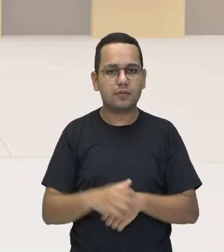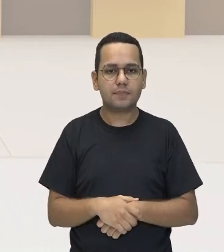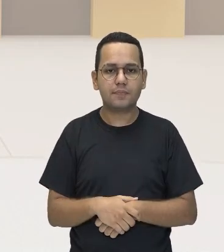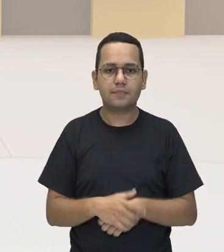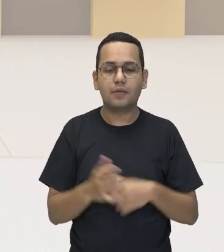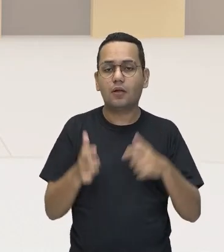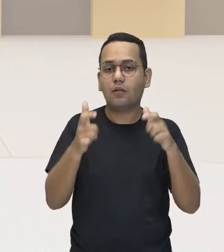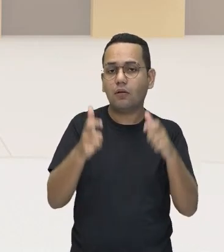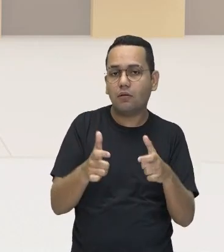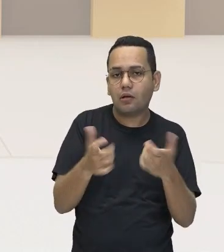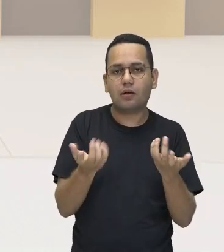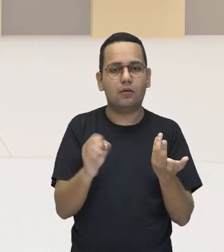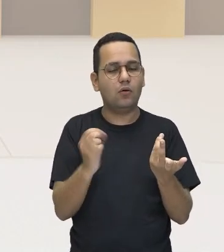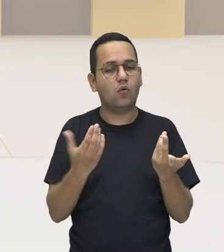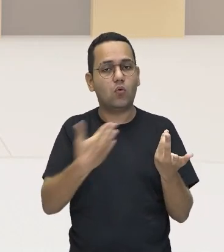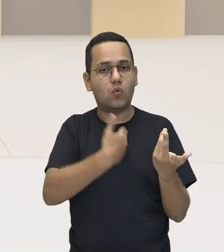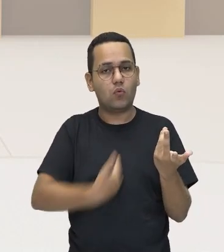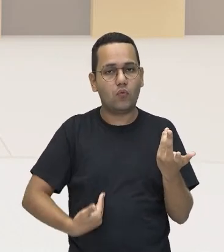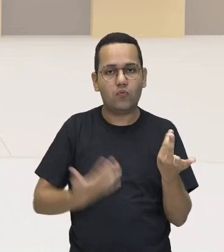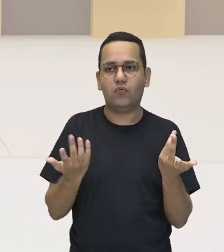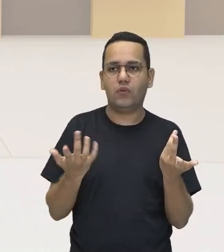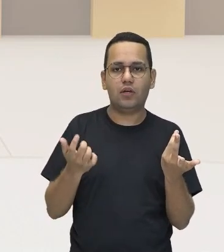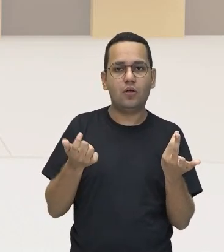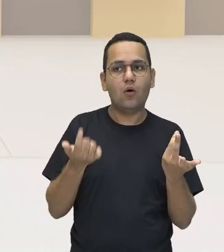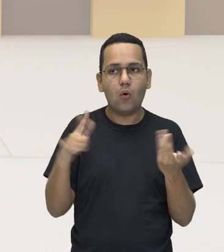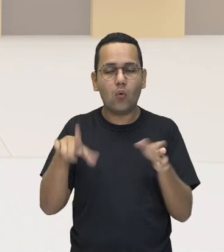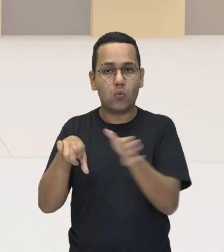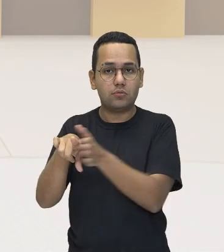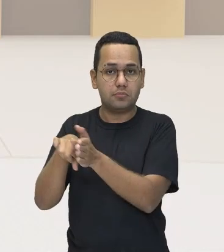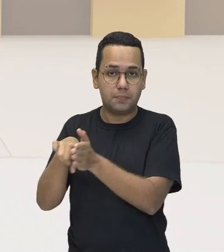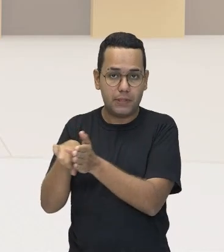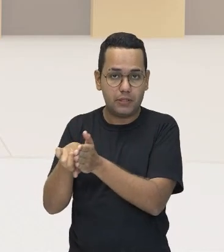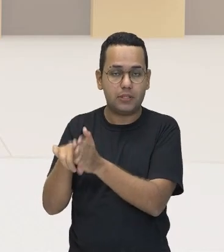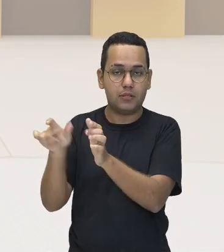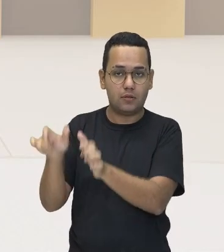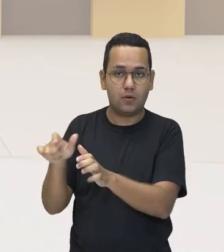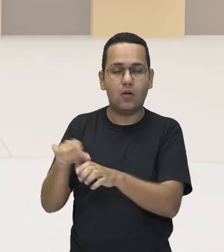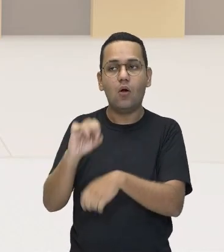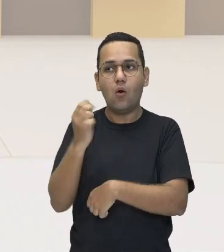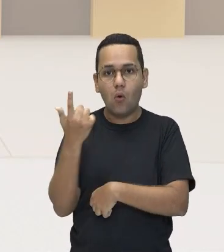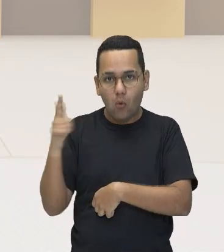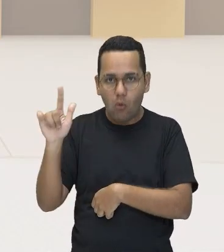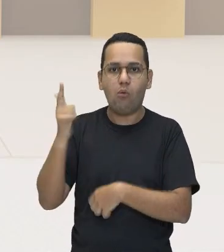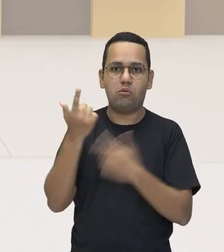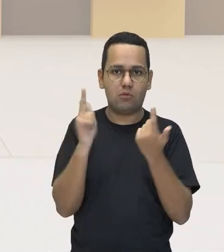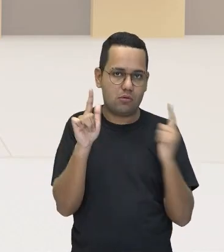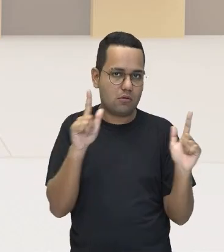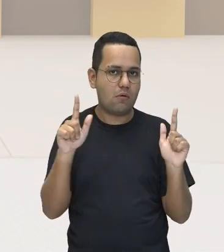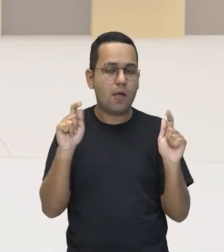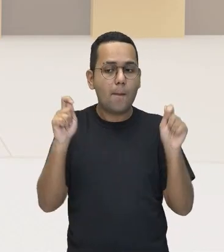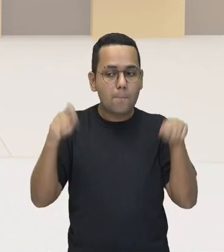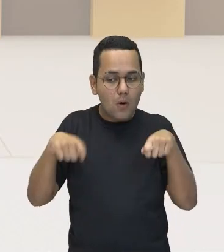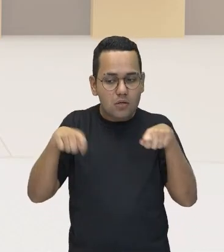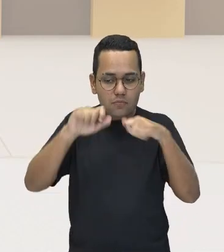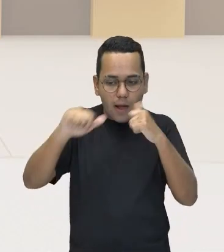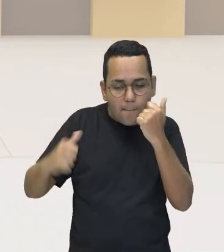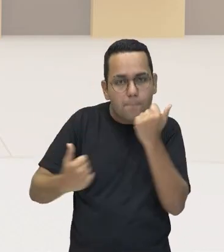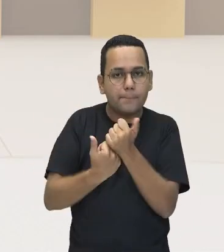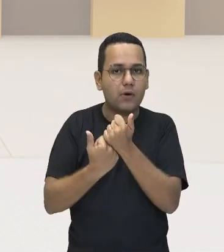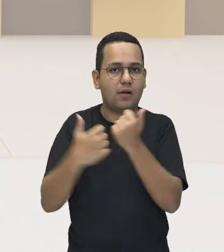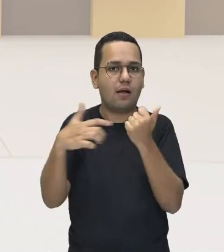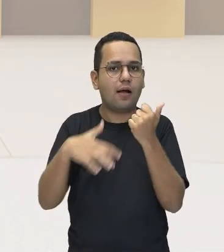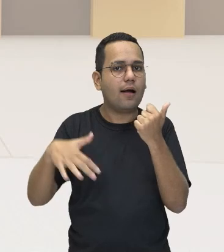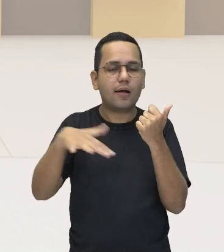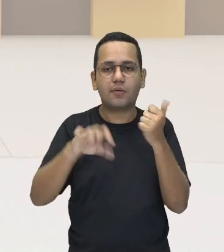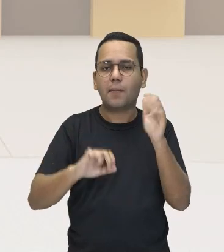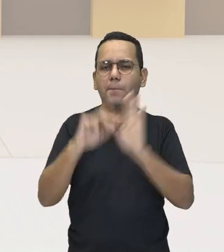locais, né, com o governo, com instituições de pesquisa e outros stakeholders também para colaborar na implementação dos projetos